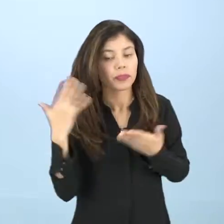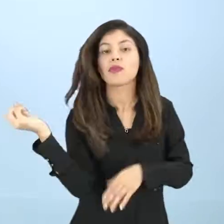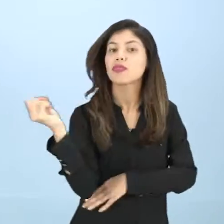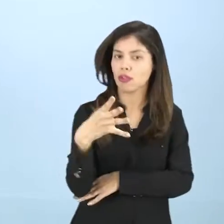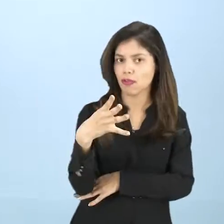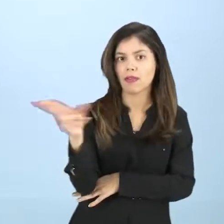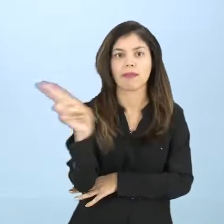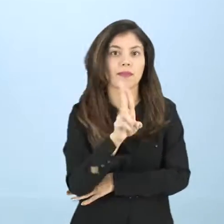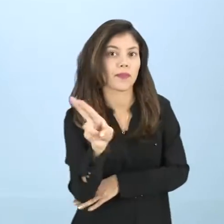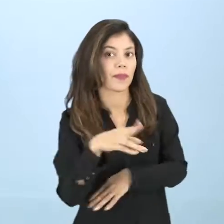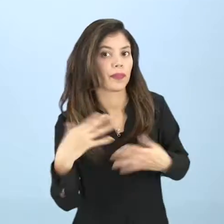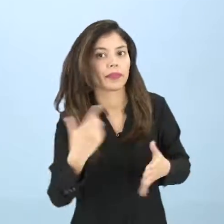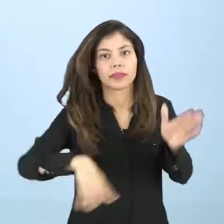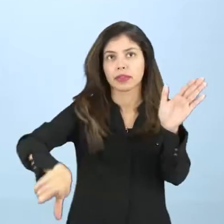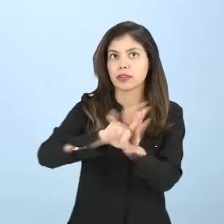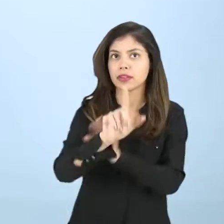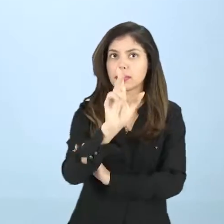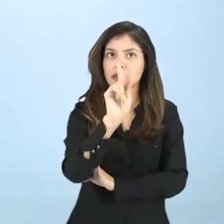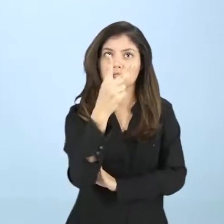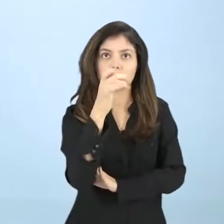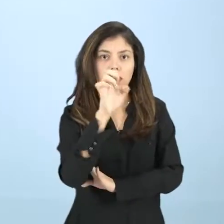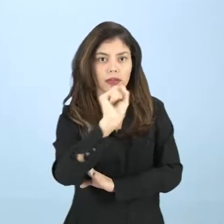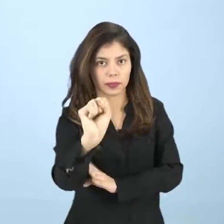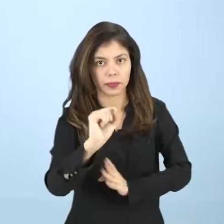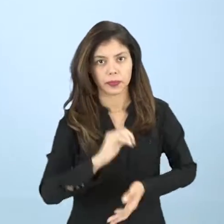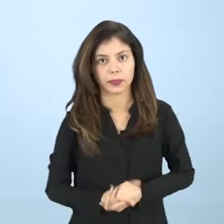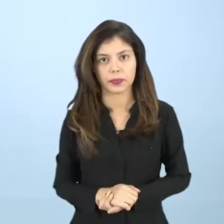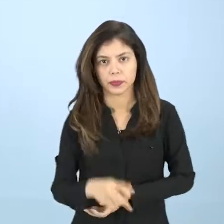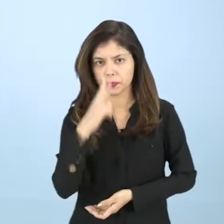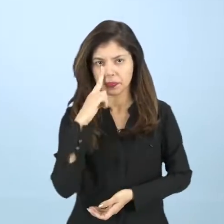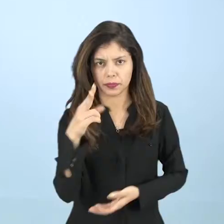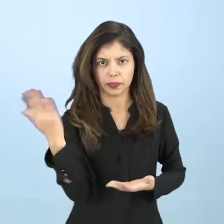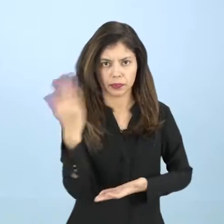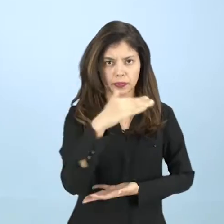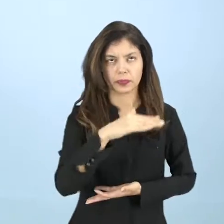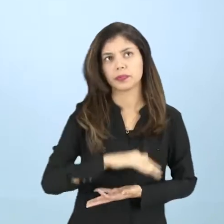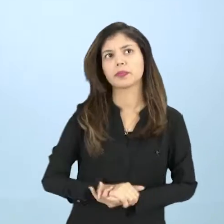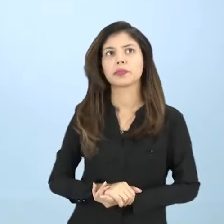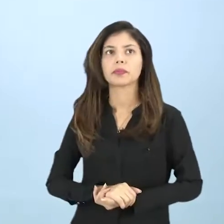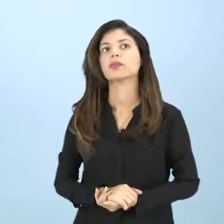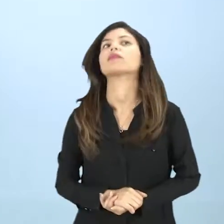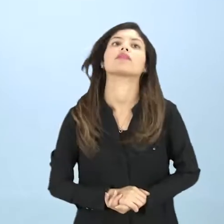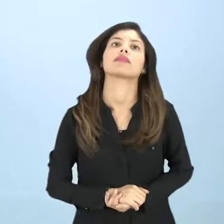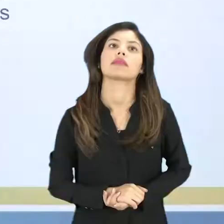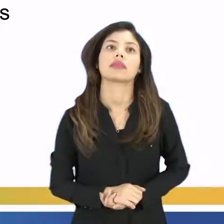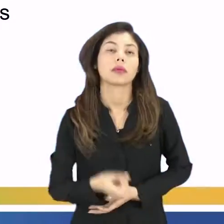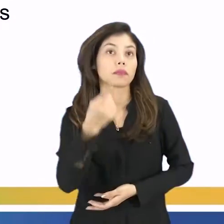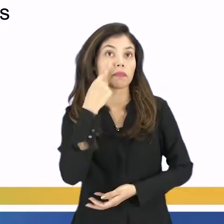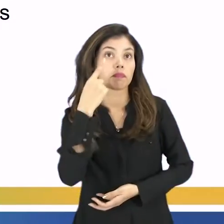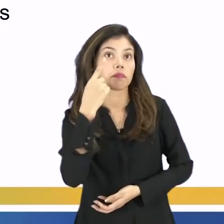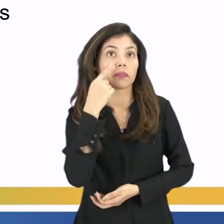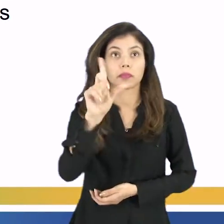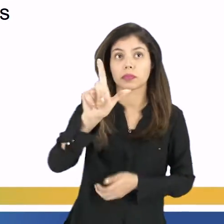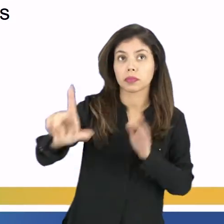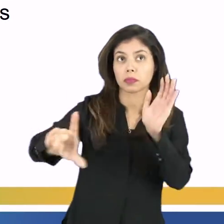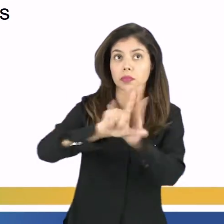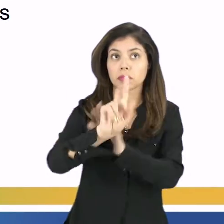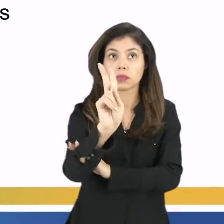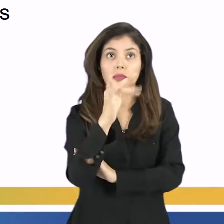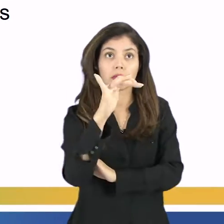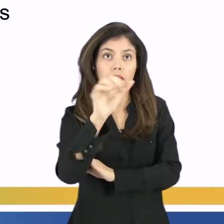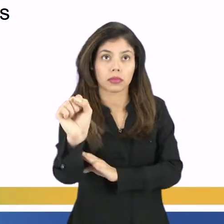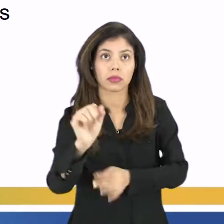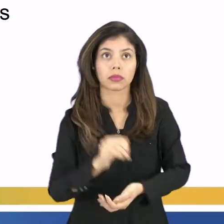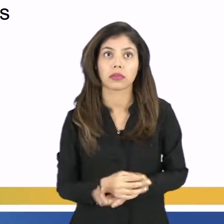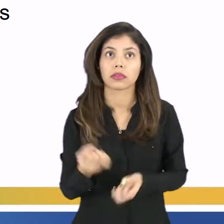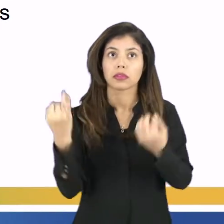nova maneira chama-se lei de Hess. Vamos ver como funciona? Então vamos lá. Veja bem, a lei de Hess,